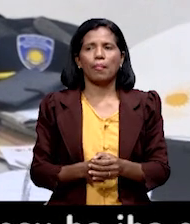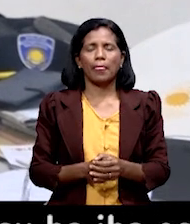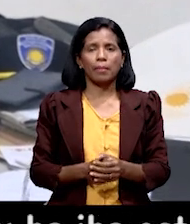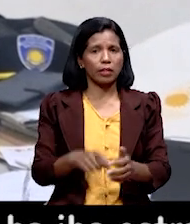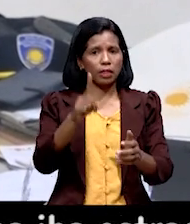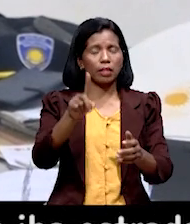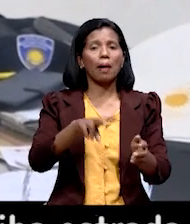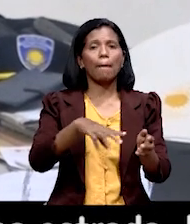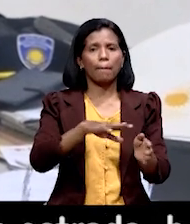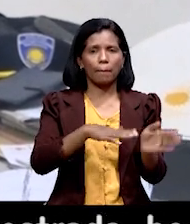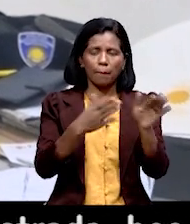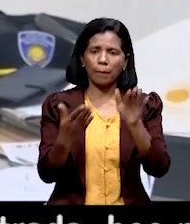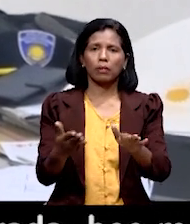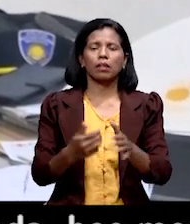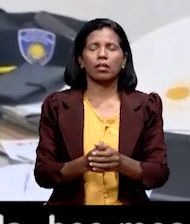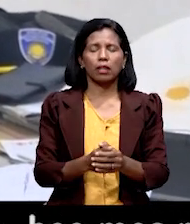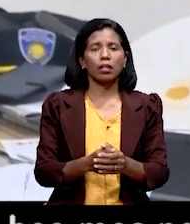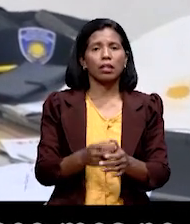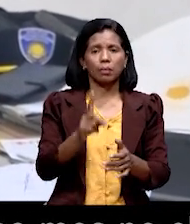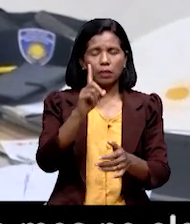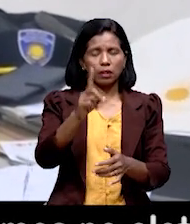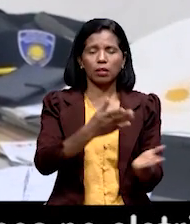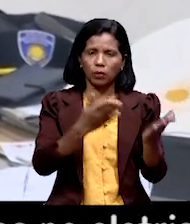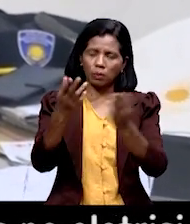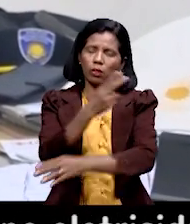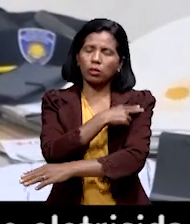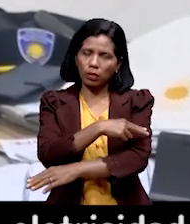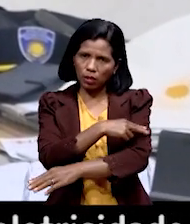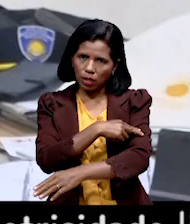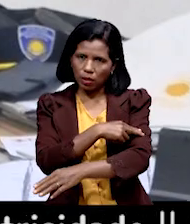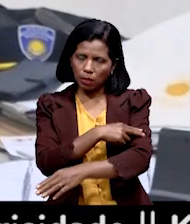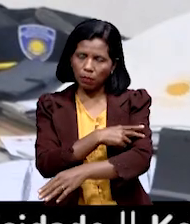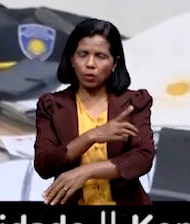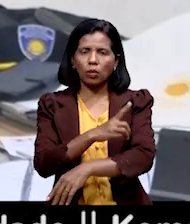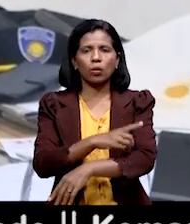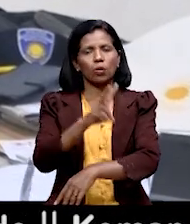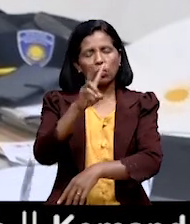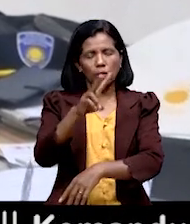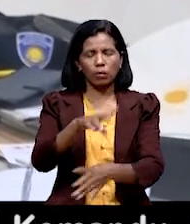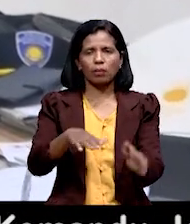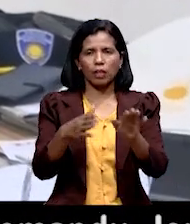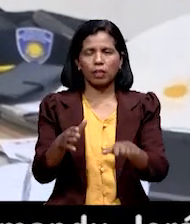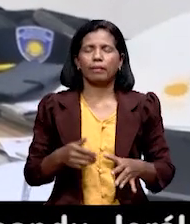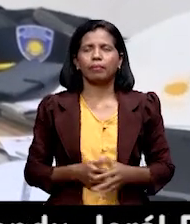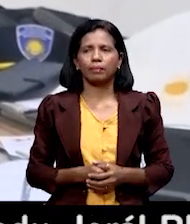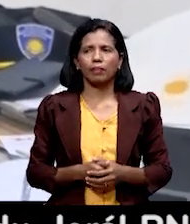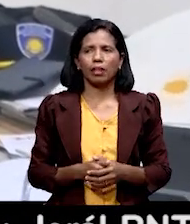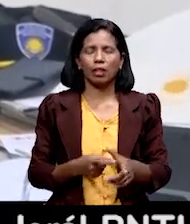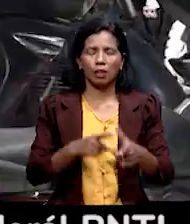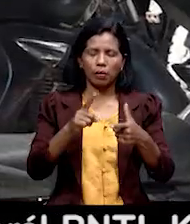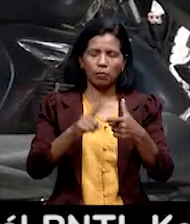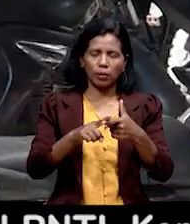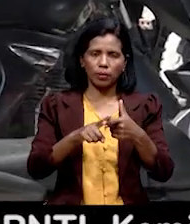sefati e ida lori duni ba hospital nasional di lorong dua mak poin mat. E mai fale anu no ta mos ya accident fatal